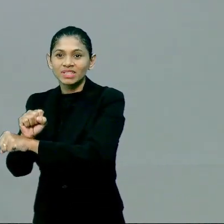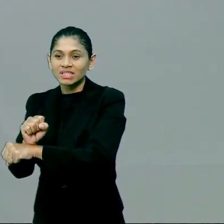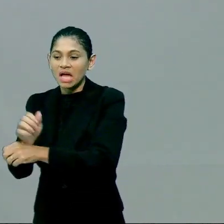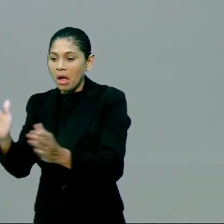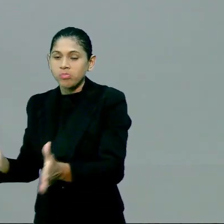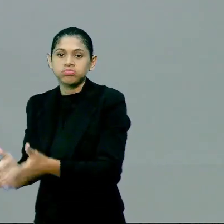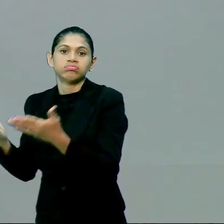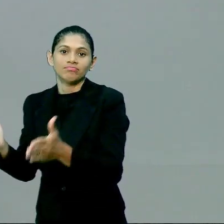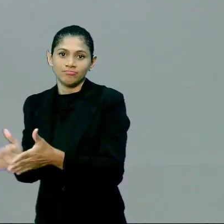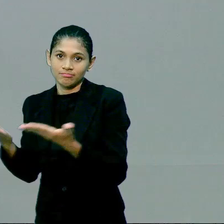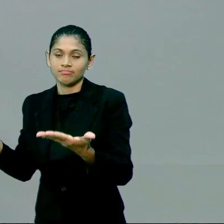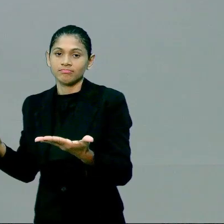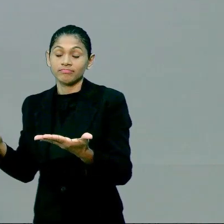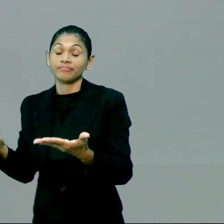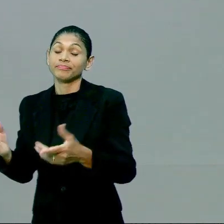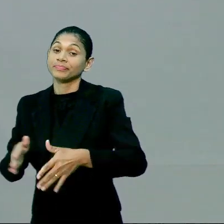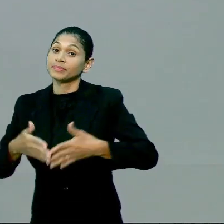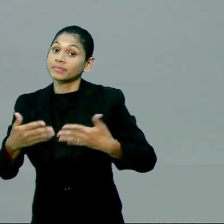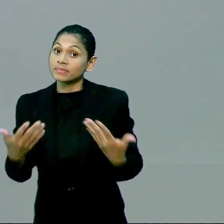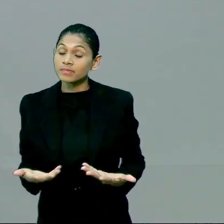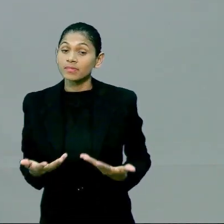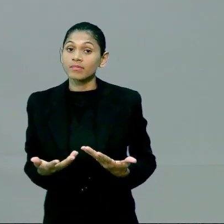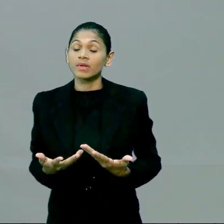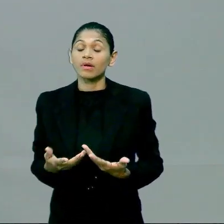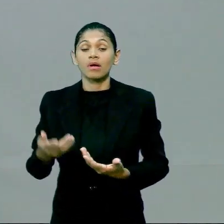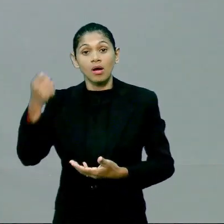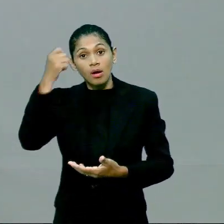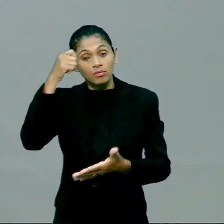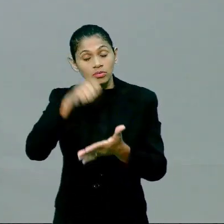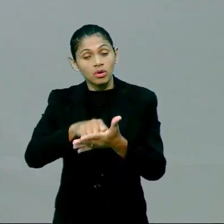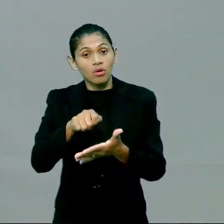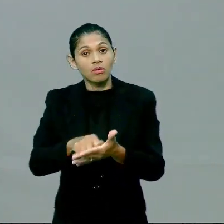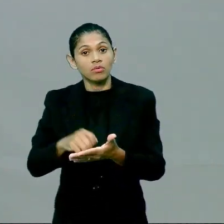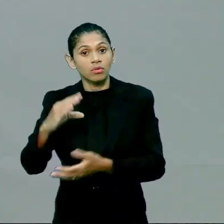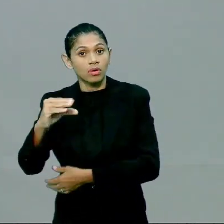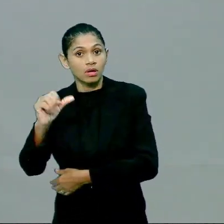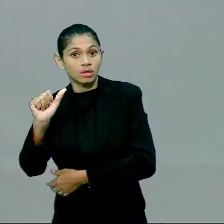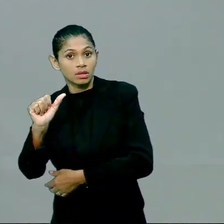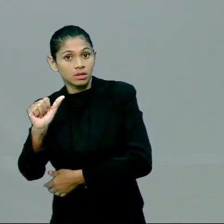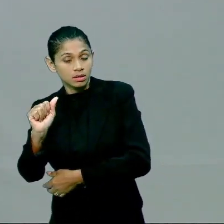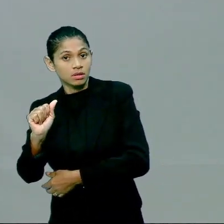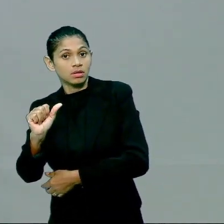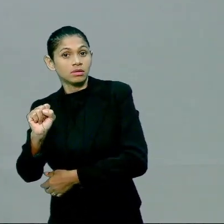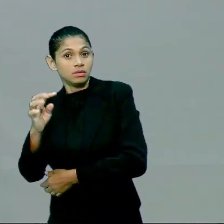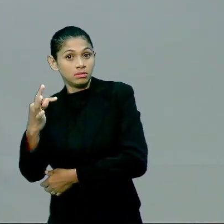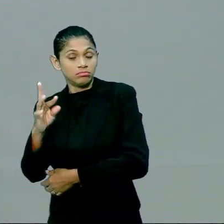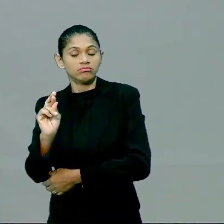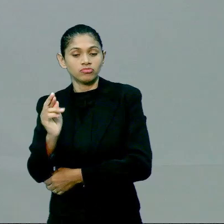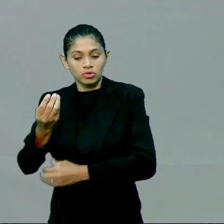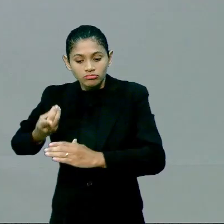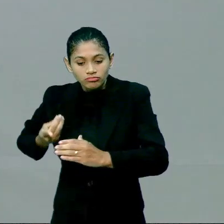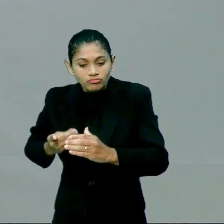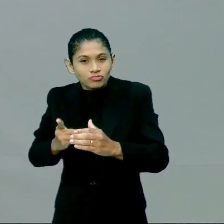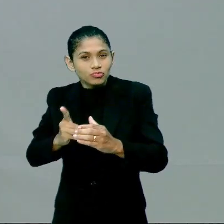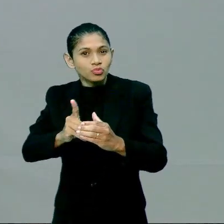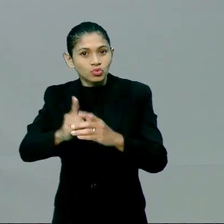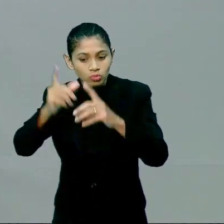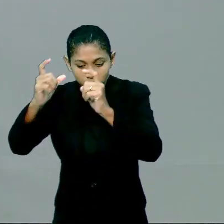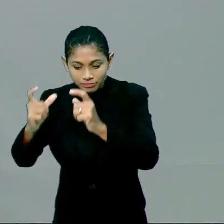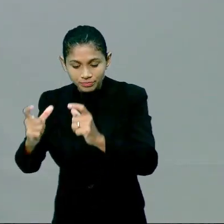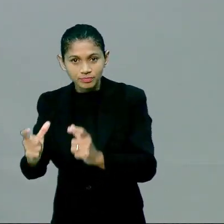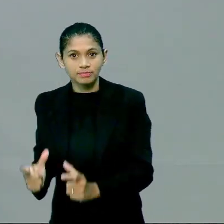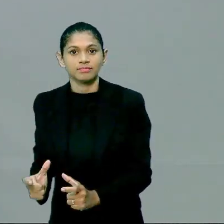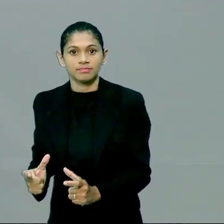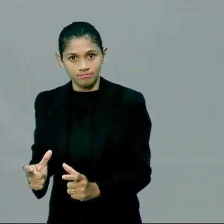a gente observa? Que o Castro Alves, ele faz com que a gente se insira nesse local, ele leva o leitor